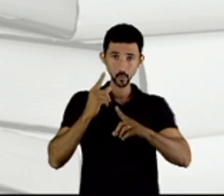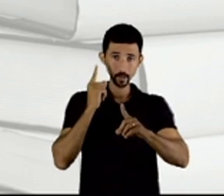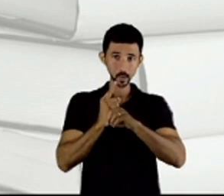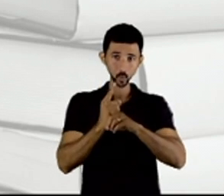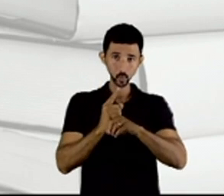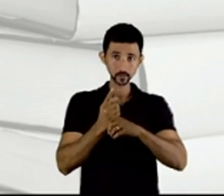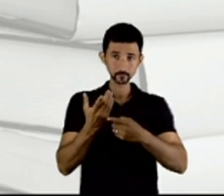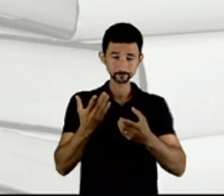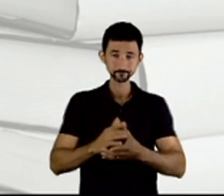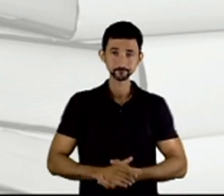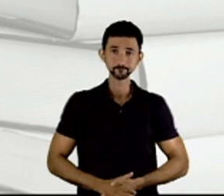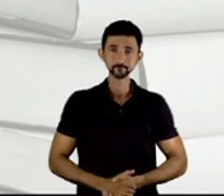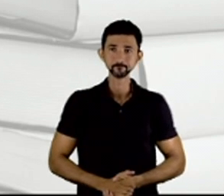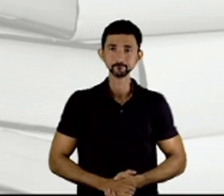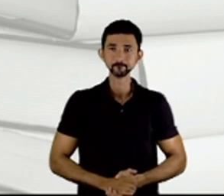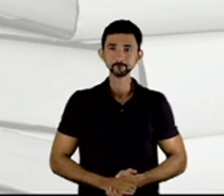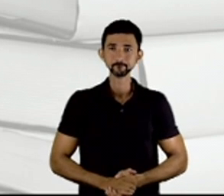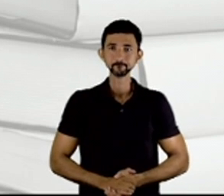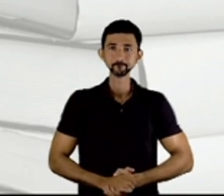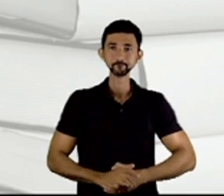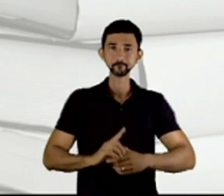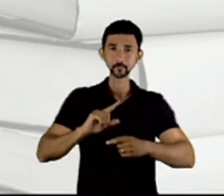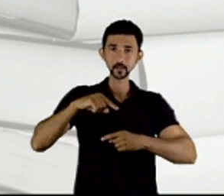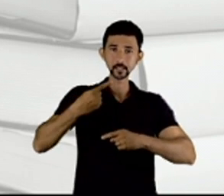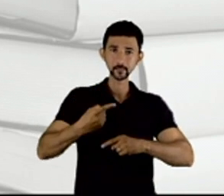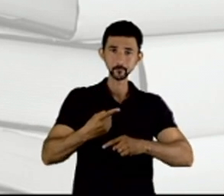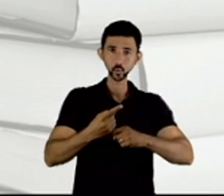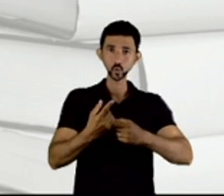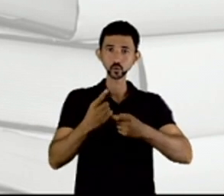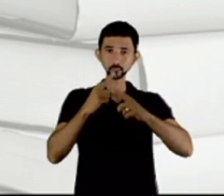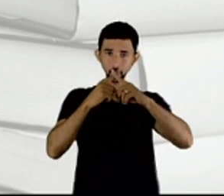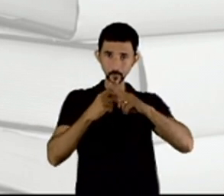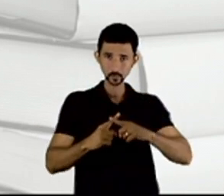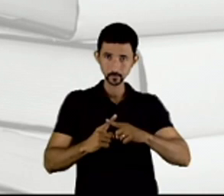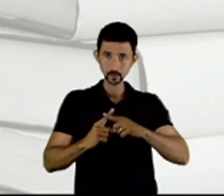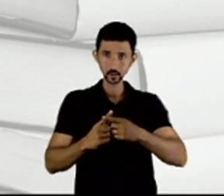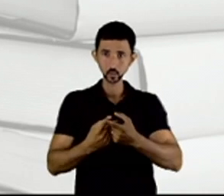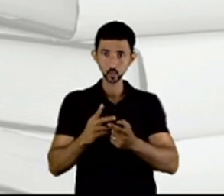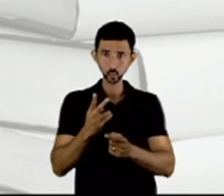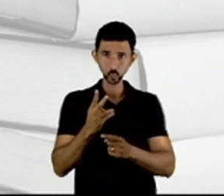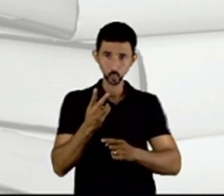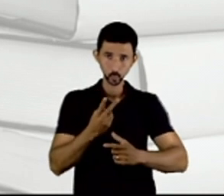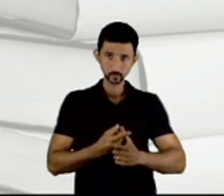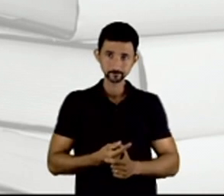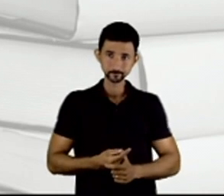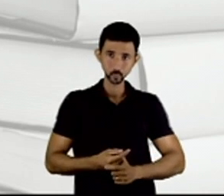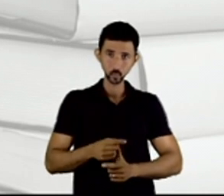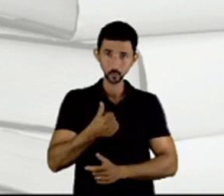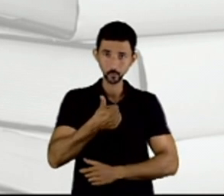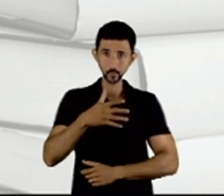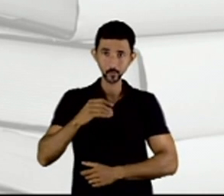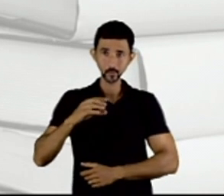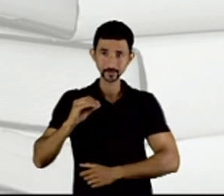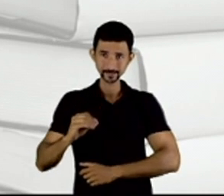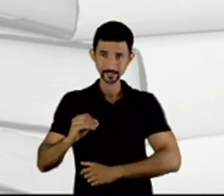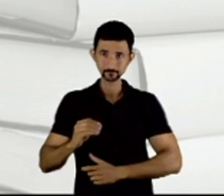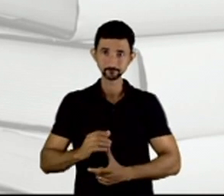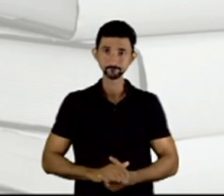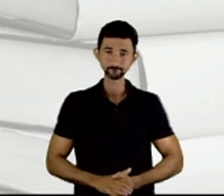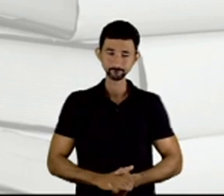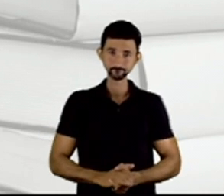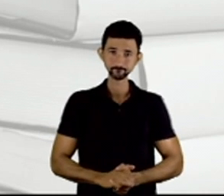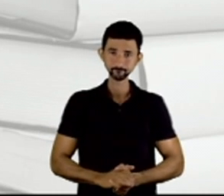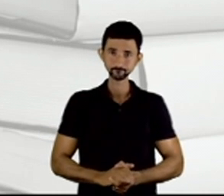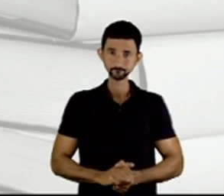que desejamos. Em seguida, multiplicamos os dois termos dessa equação por 100,